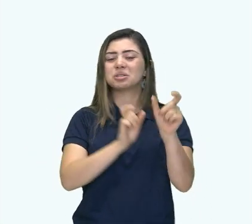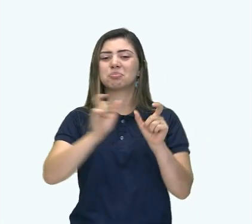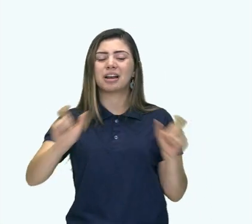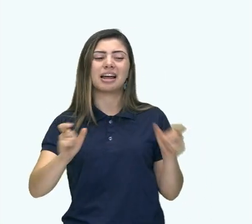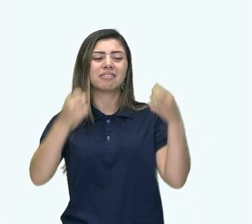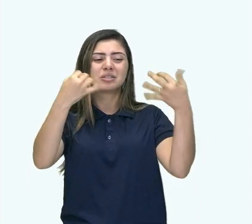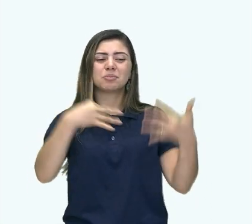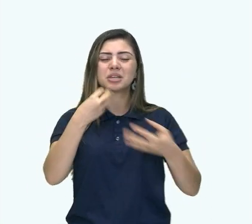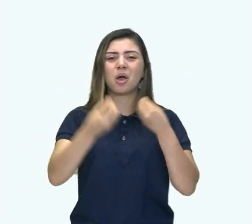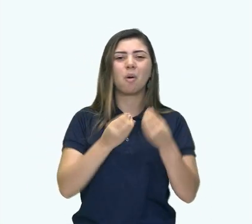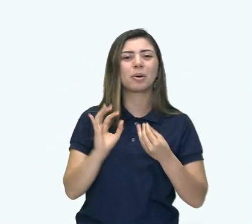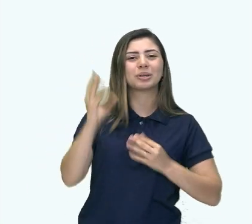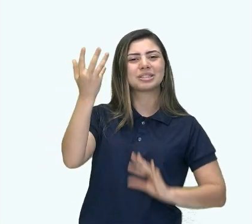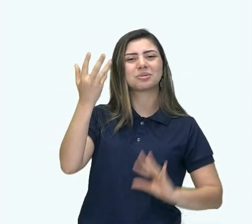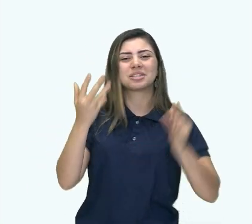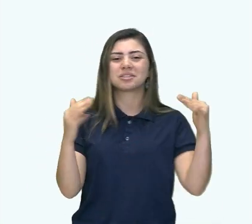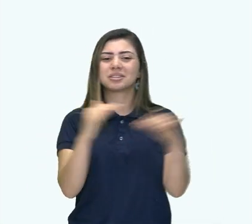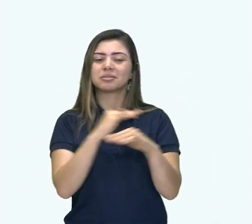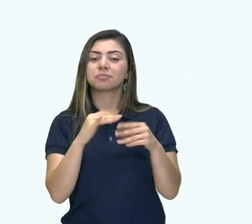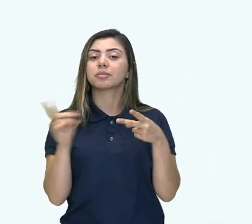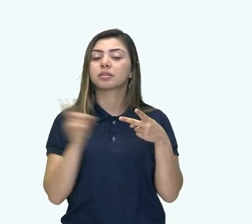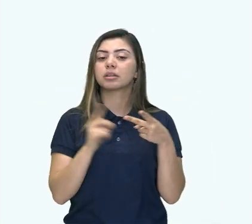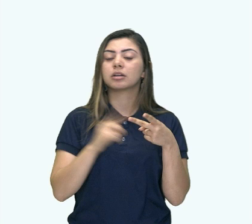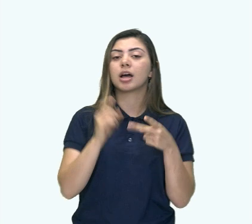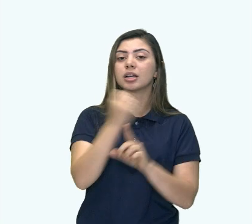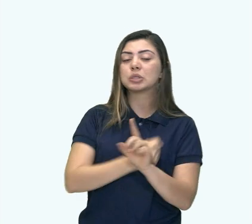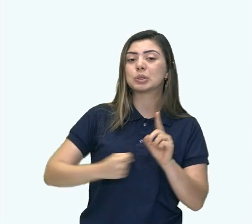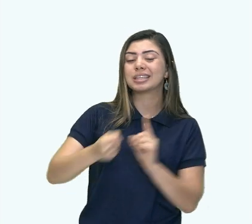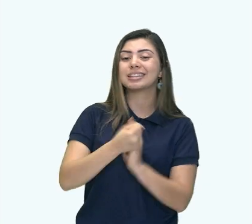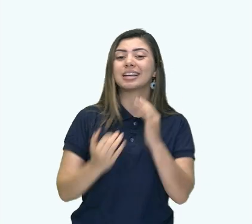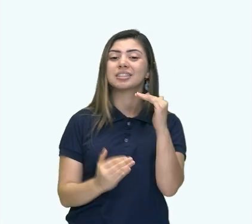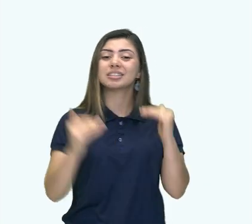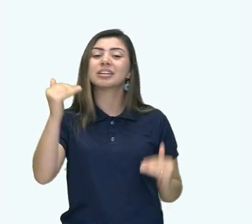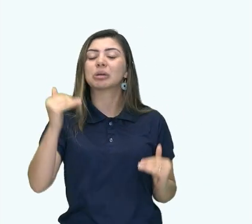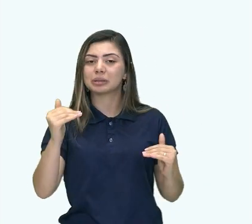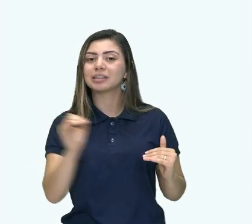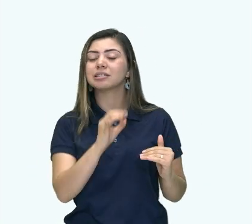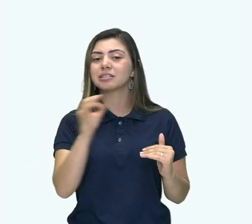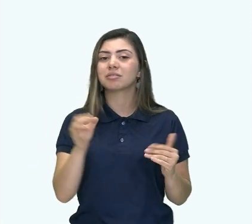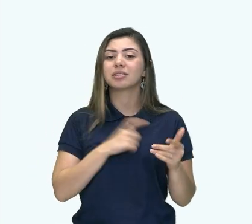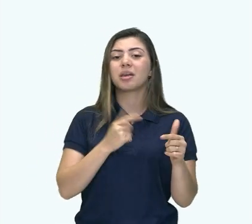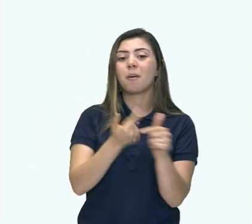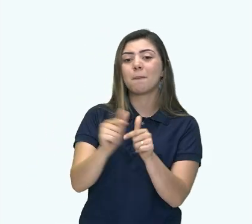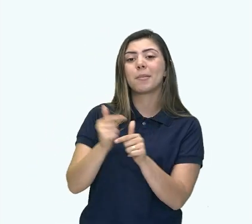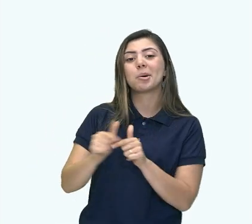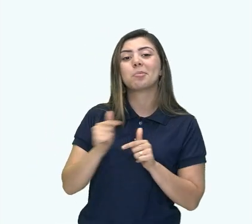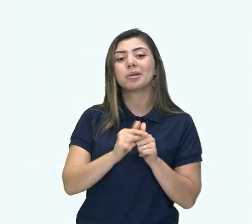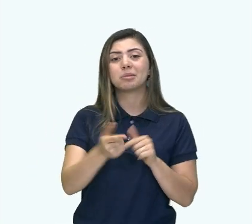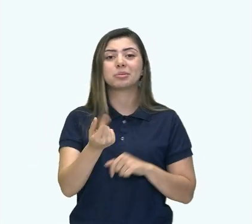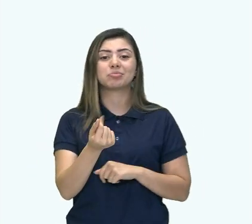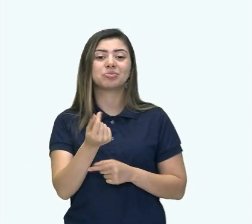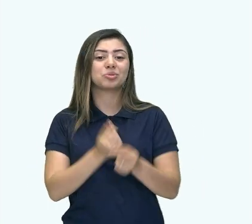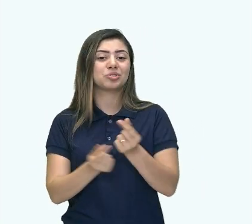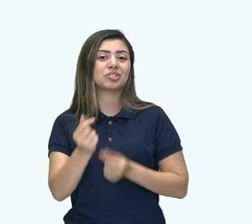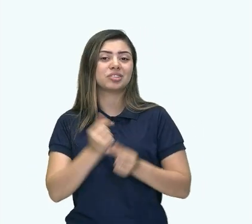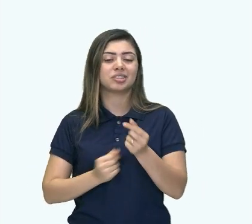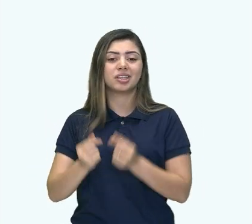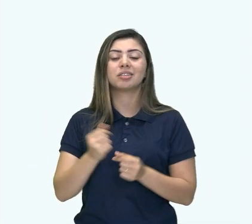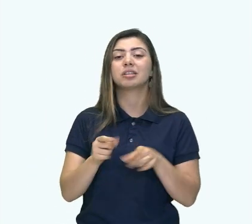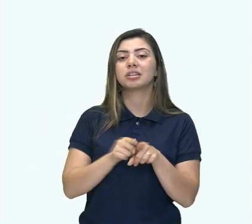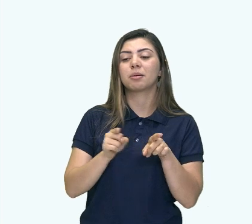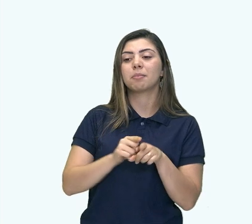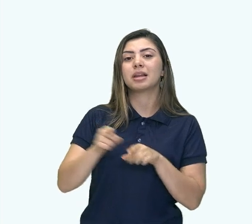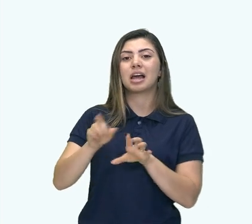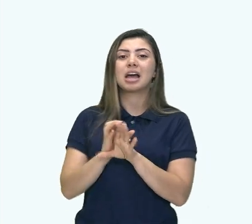marginalidade nas grandes cidades. A desigualdade social, que é a denúncia desses problemas, dessas disparidades econômicas e exclusão